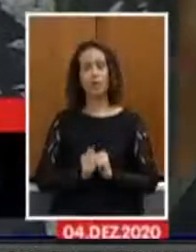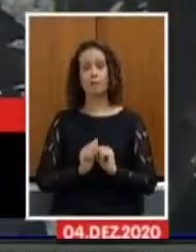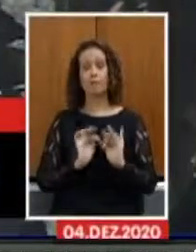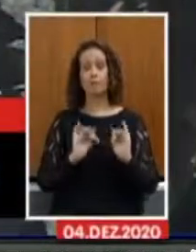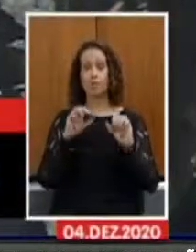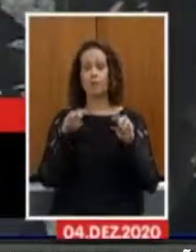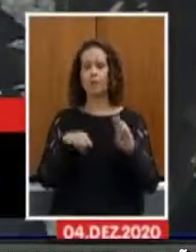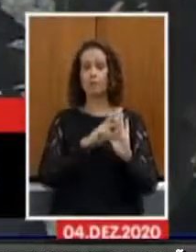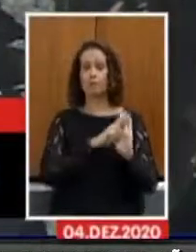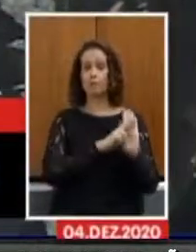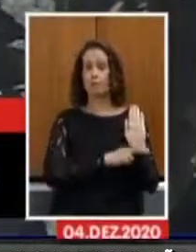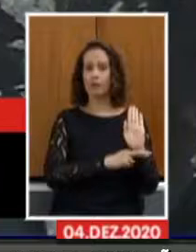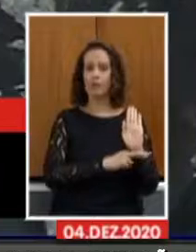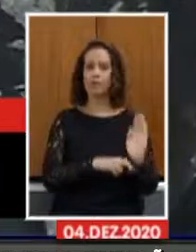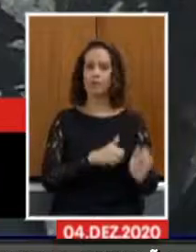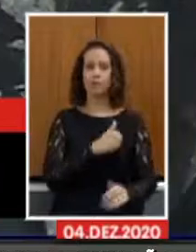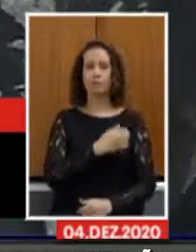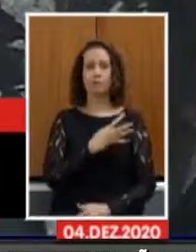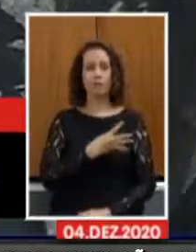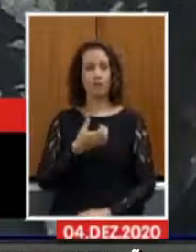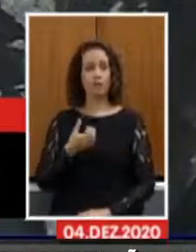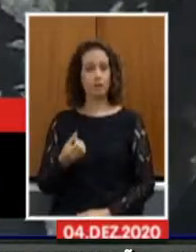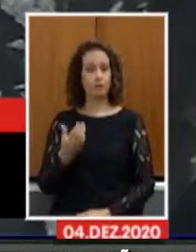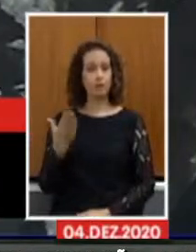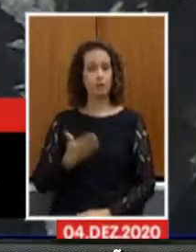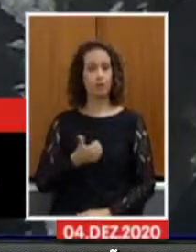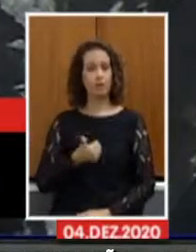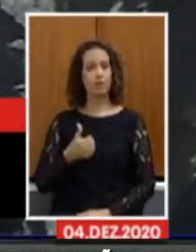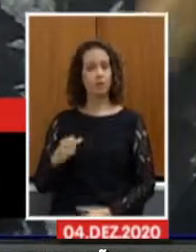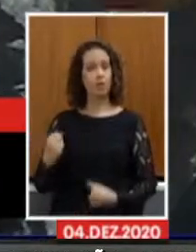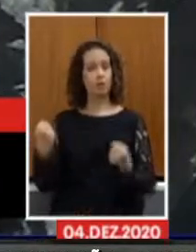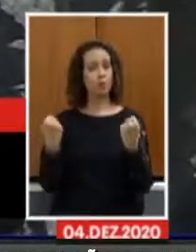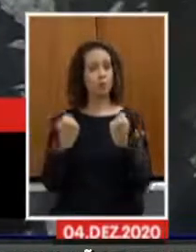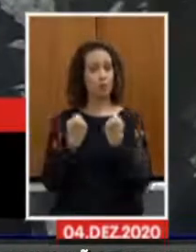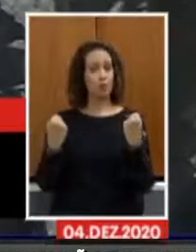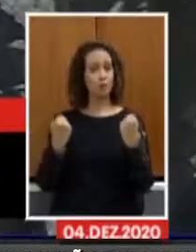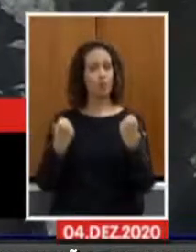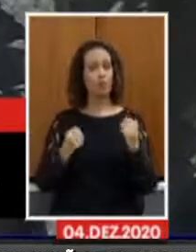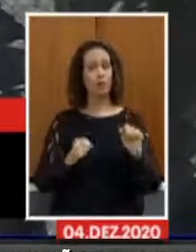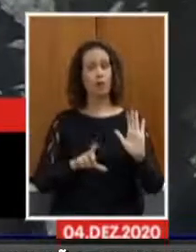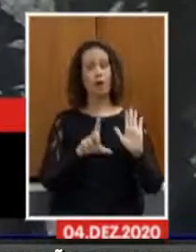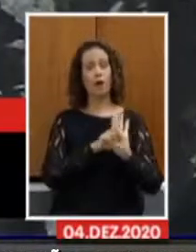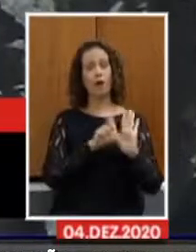do projeto de lei número 146 de 2019, deputado João Leite, que altera a lei número